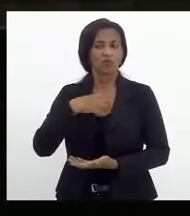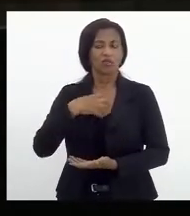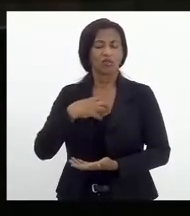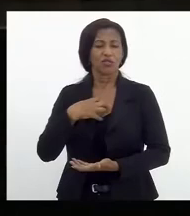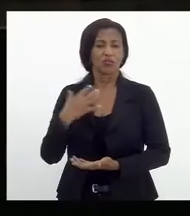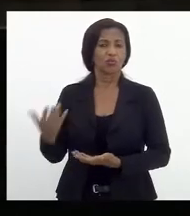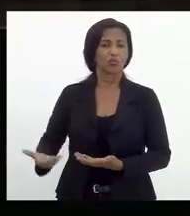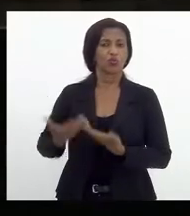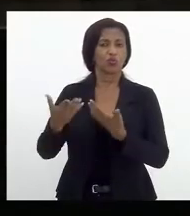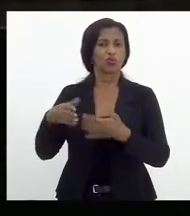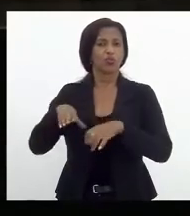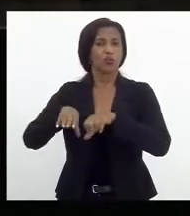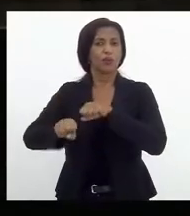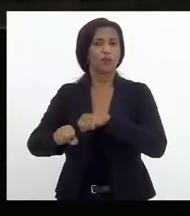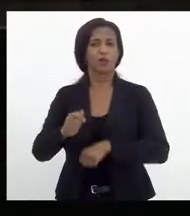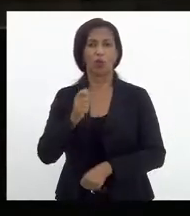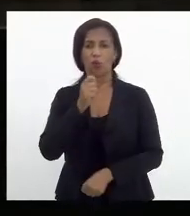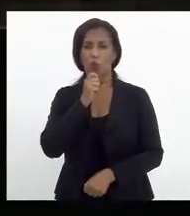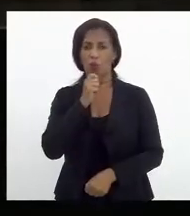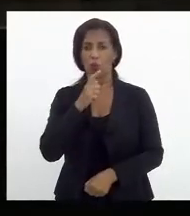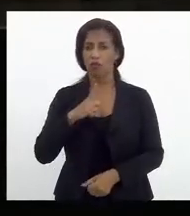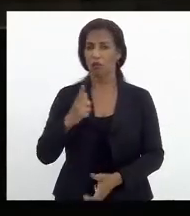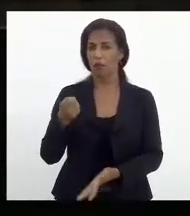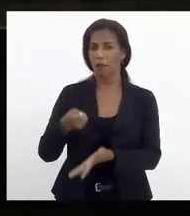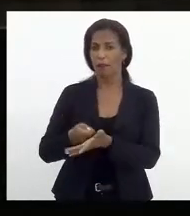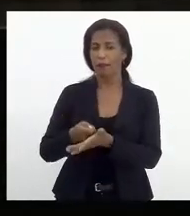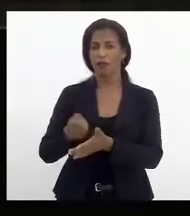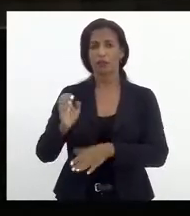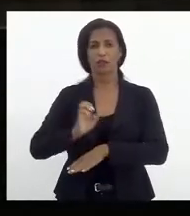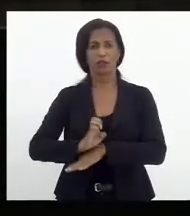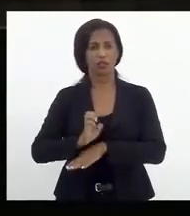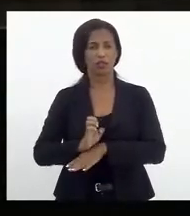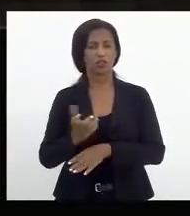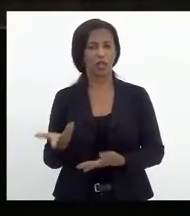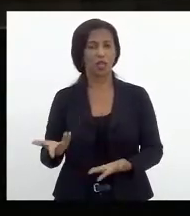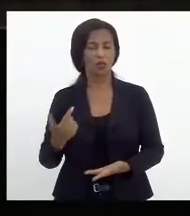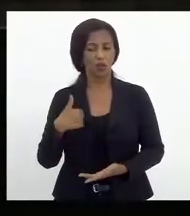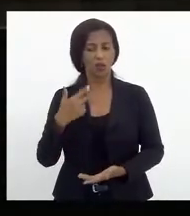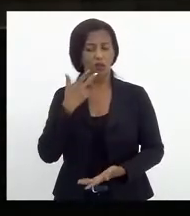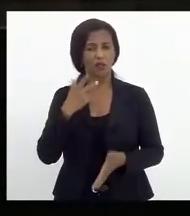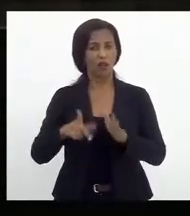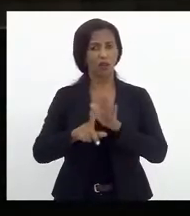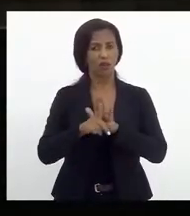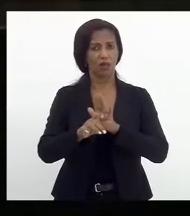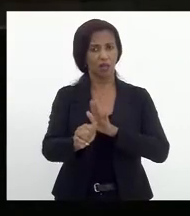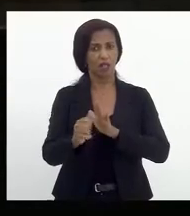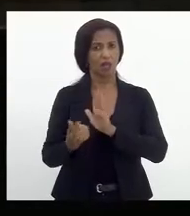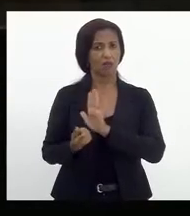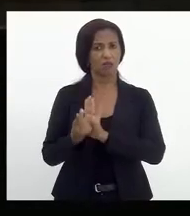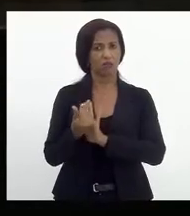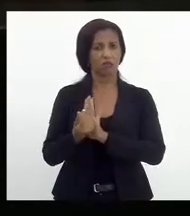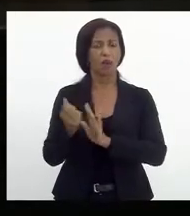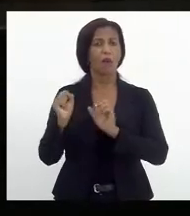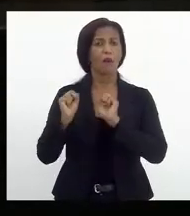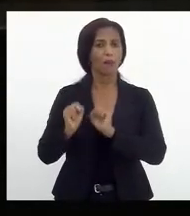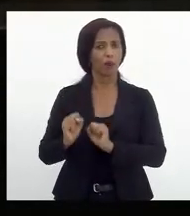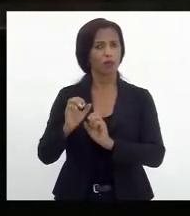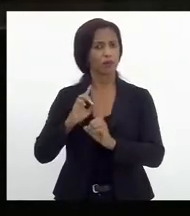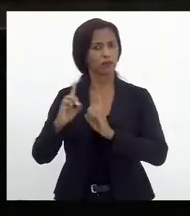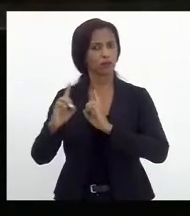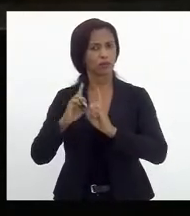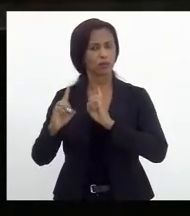de concluir o seu segundo grau. Tem a obrigação do Estado, por isso que eu defendo que na lei orçamentária, que a gente possa